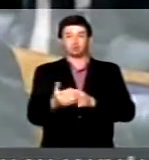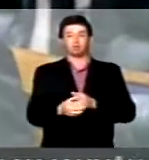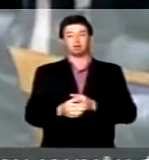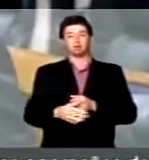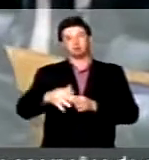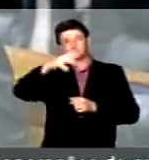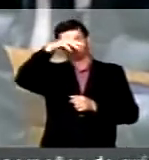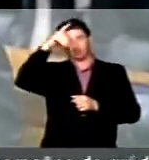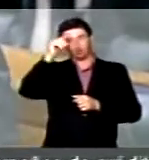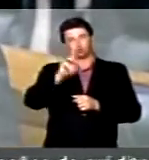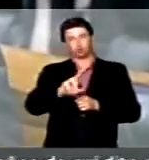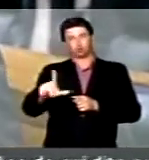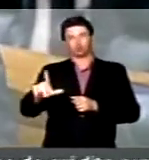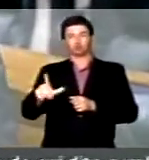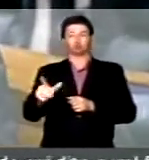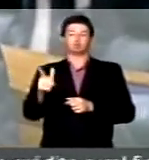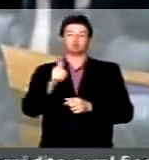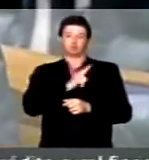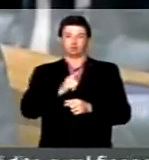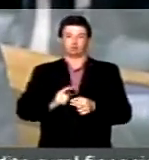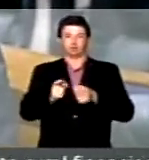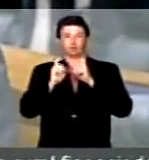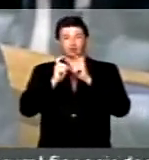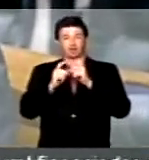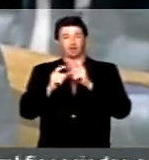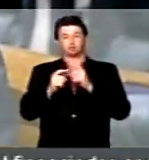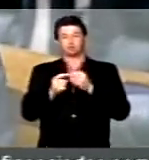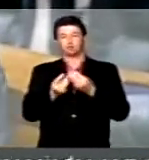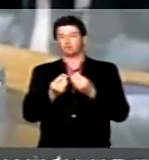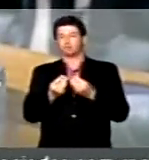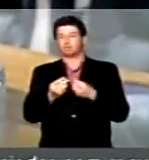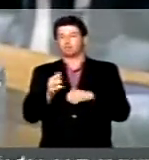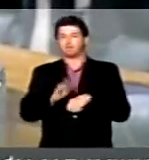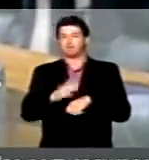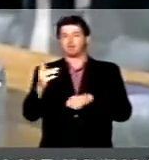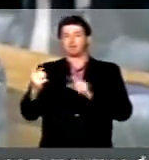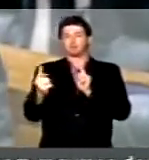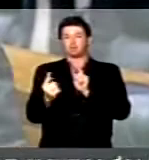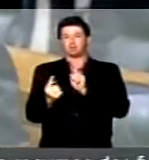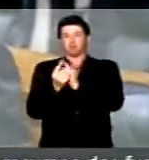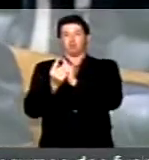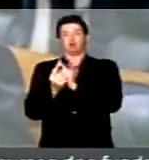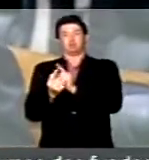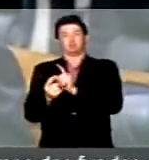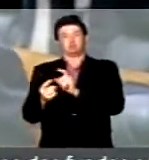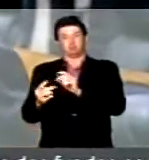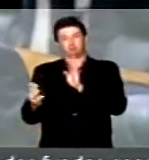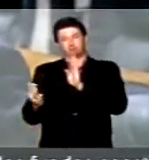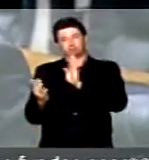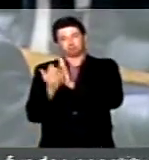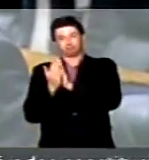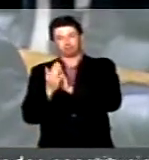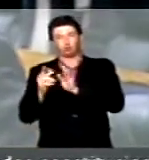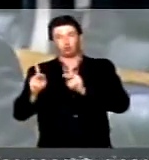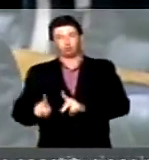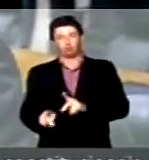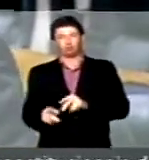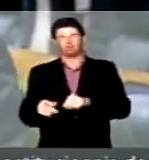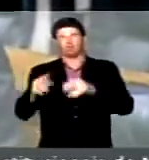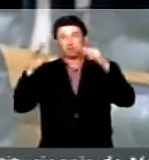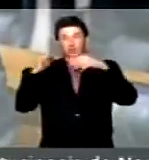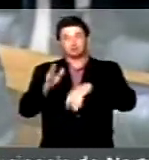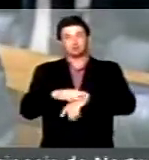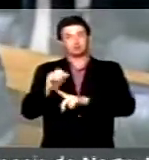que Mato Grosso do Sul, governado de uma maneira muito mais próxima da população, mais atento